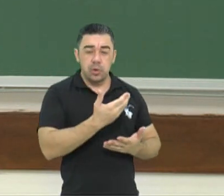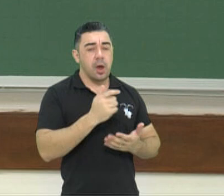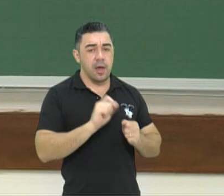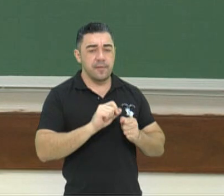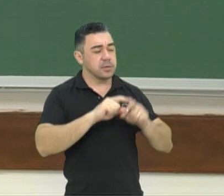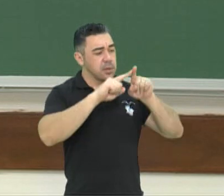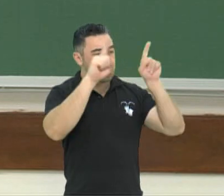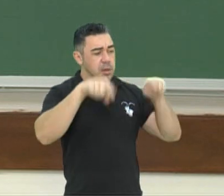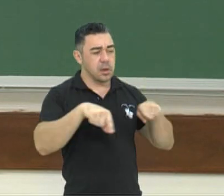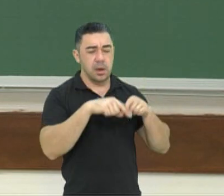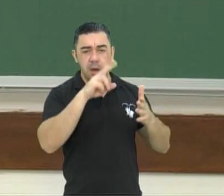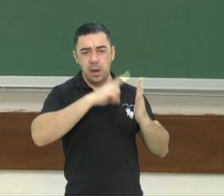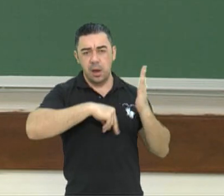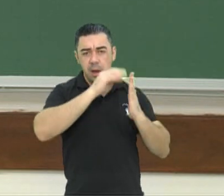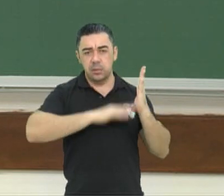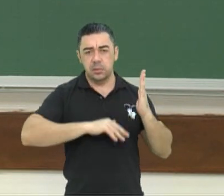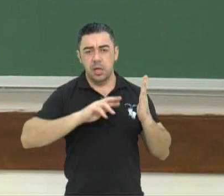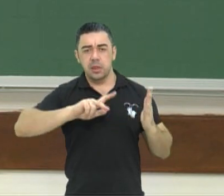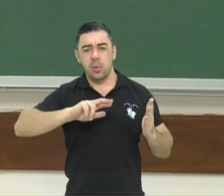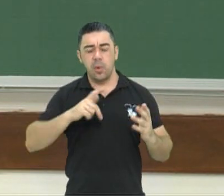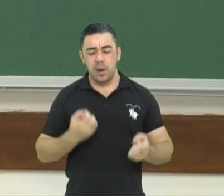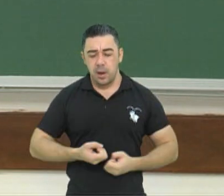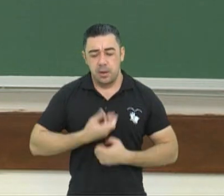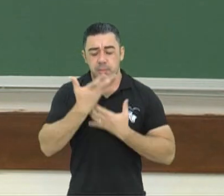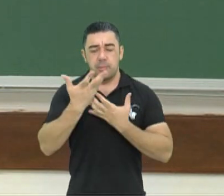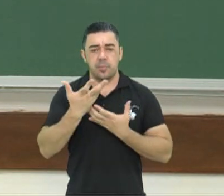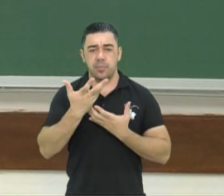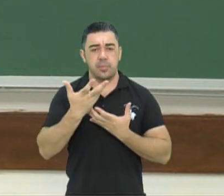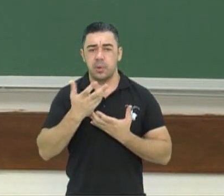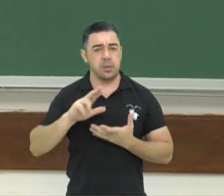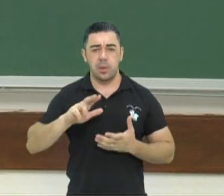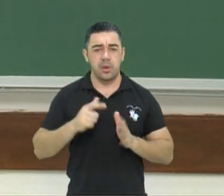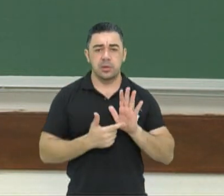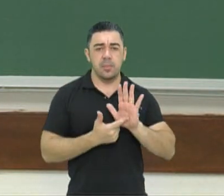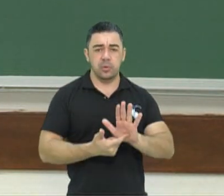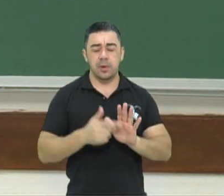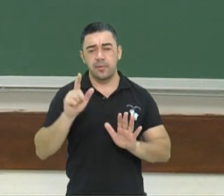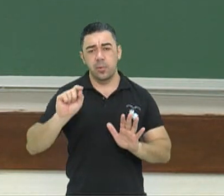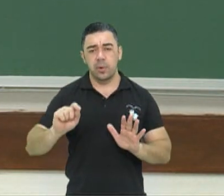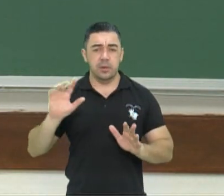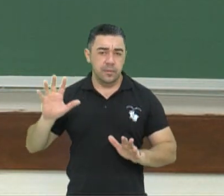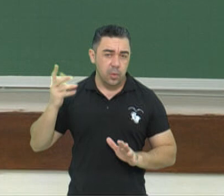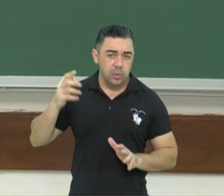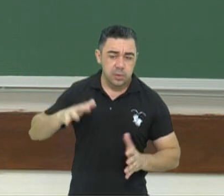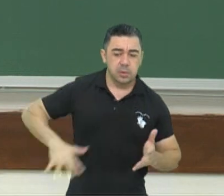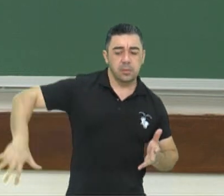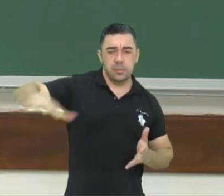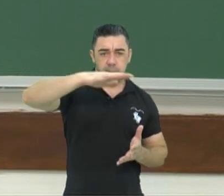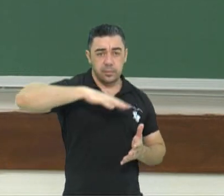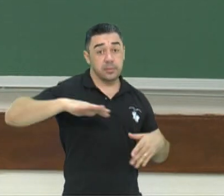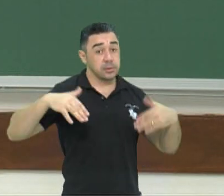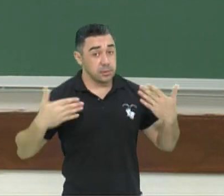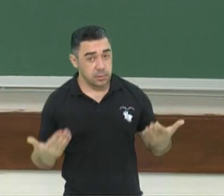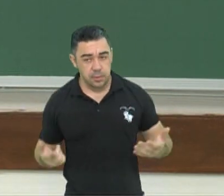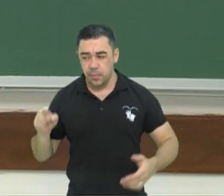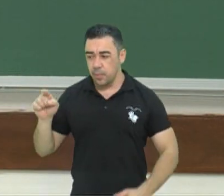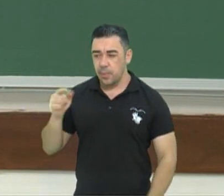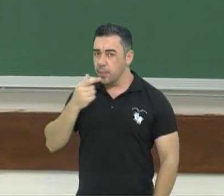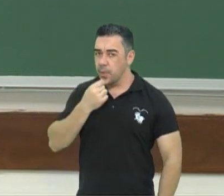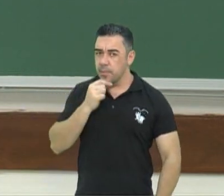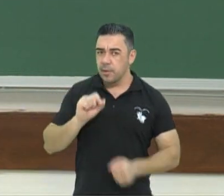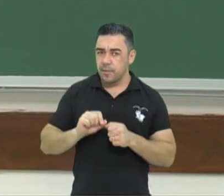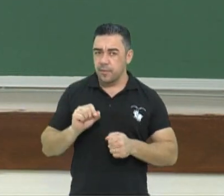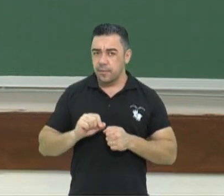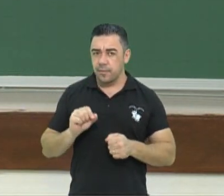na concepção dele uma coisa espontânea e não existia um apontamento sobre o que estava acontecendo à sua volta. Então ele fez um dia uma